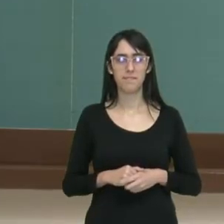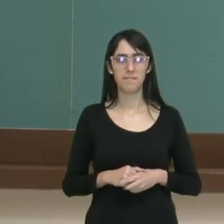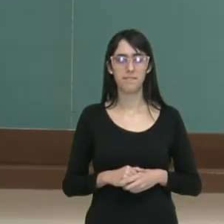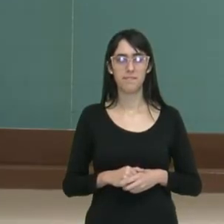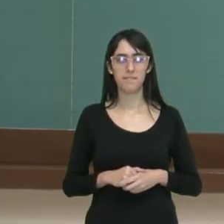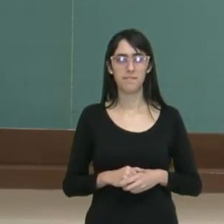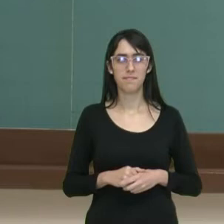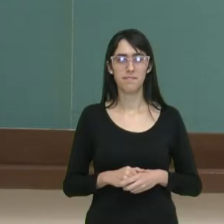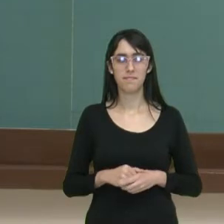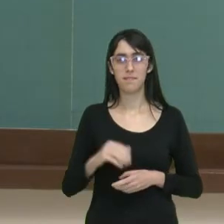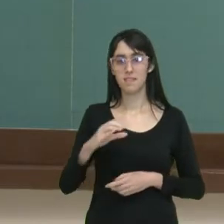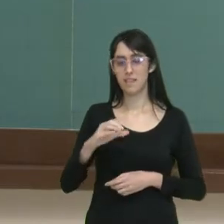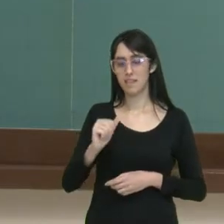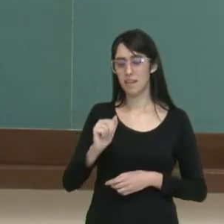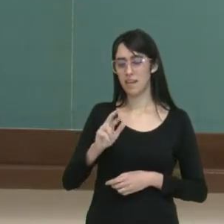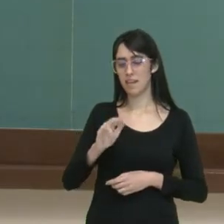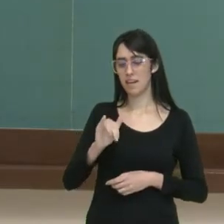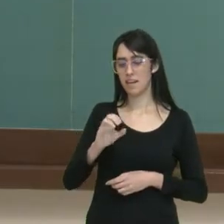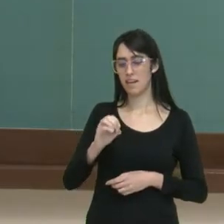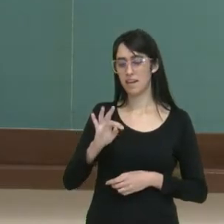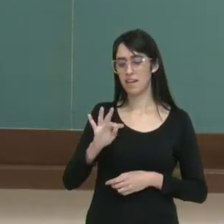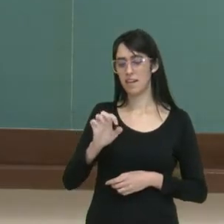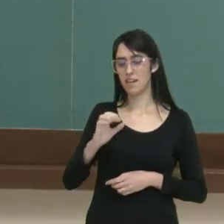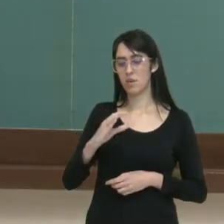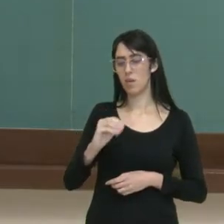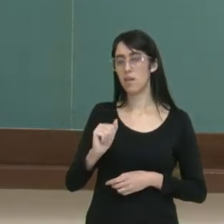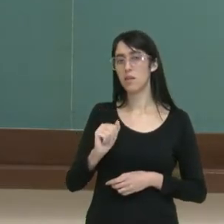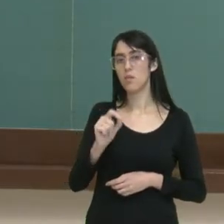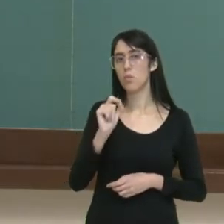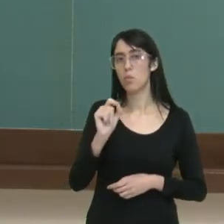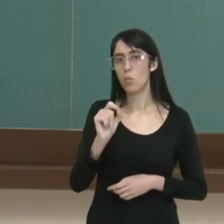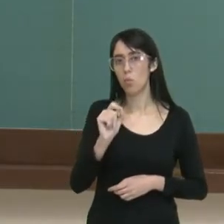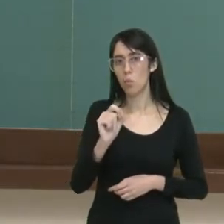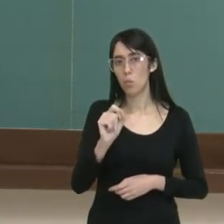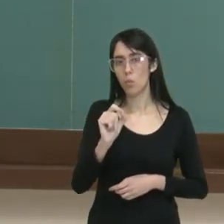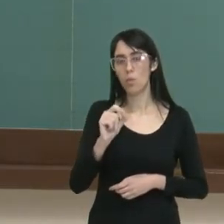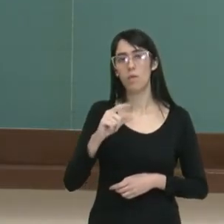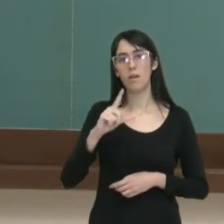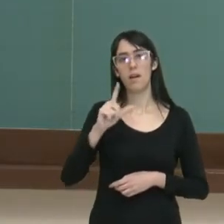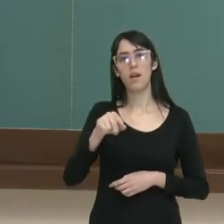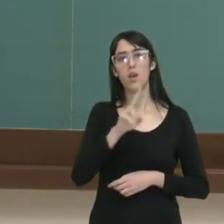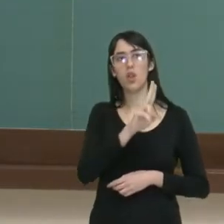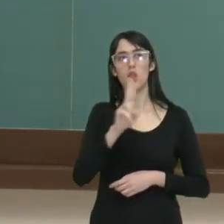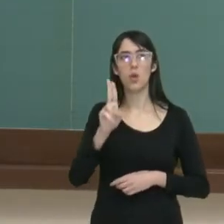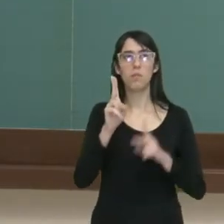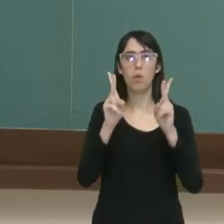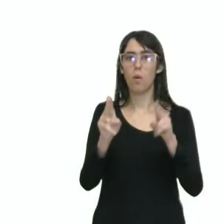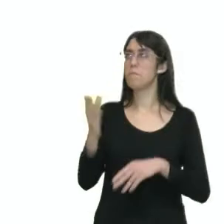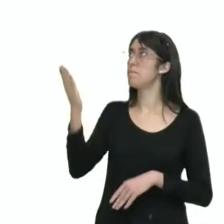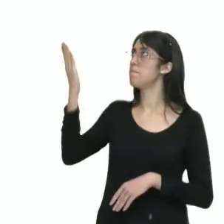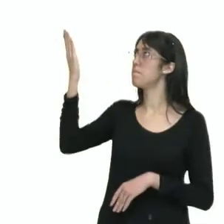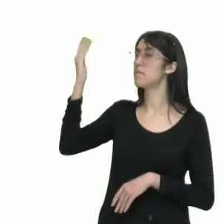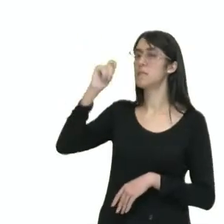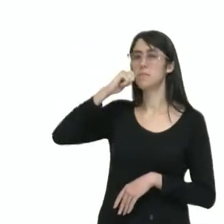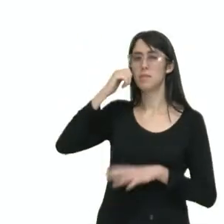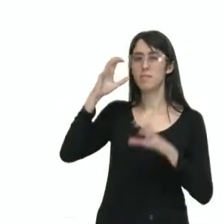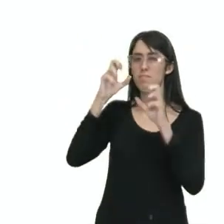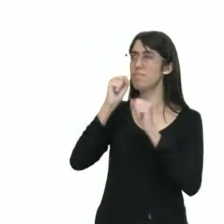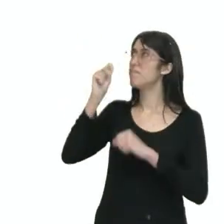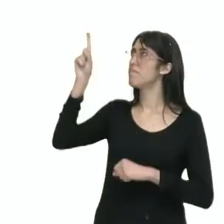A carioteca é também chamada de envoltório nuclear. É uma